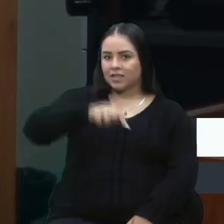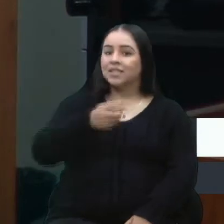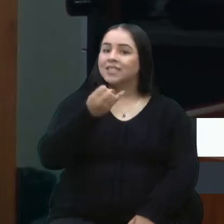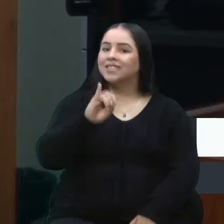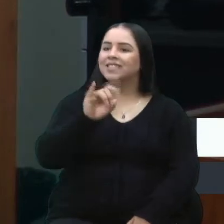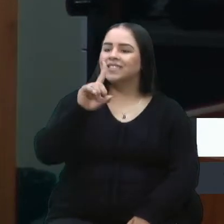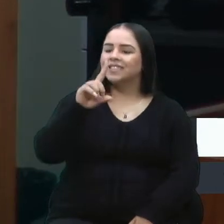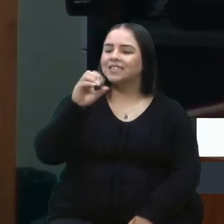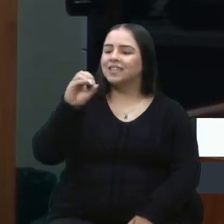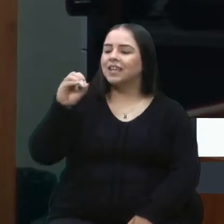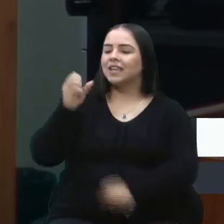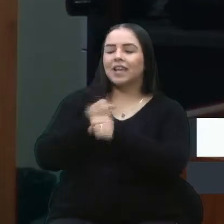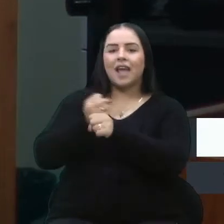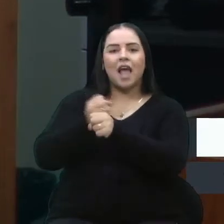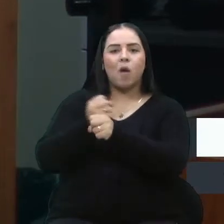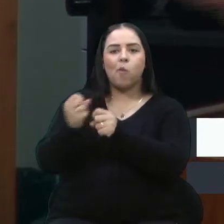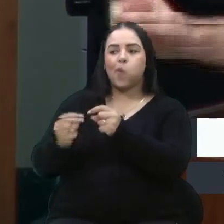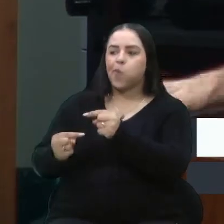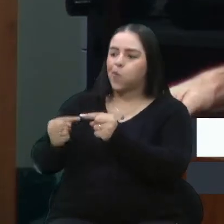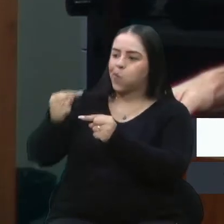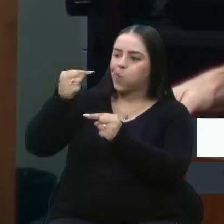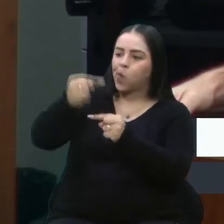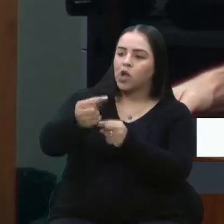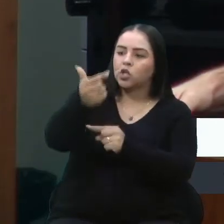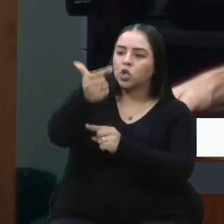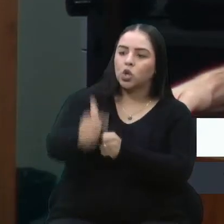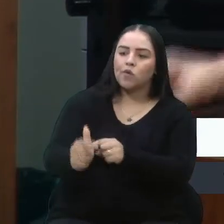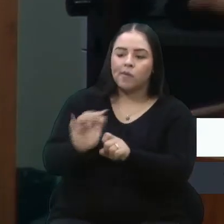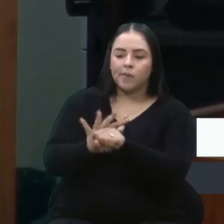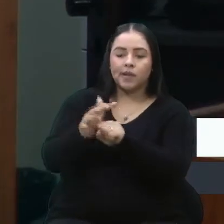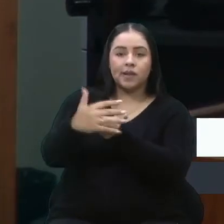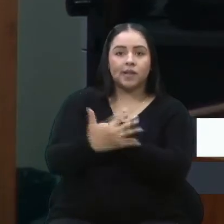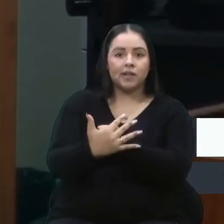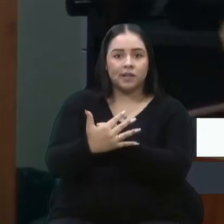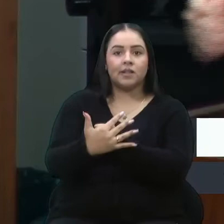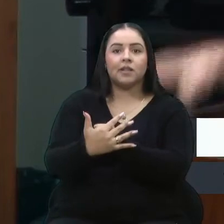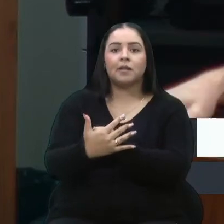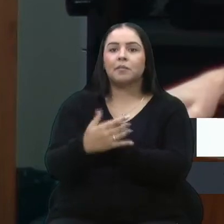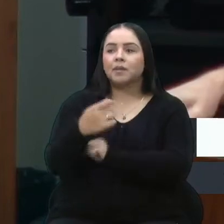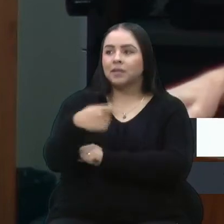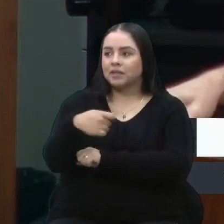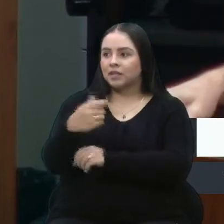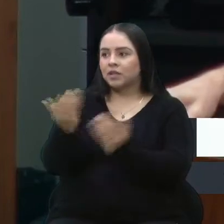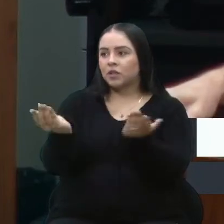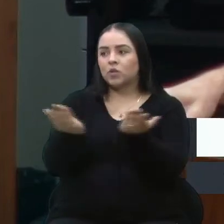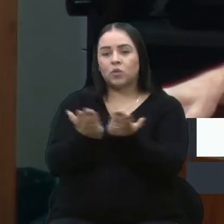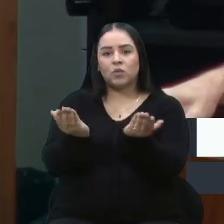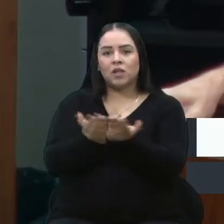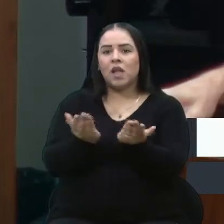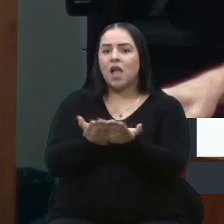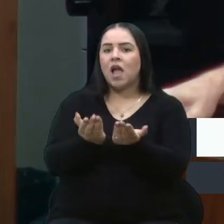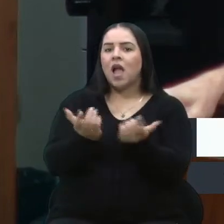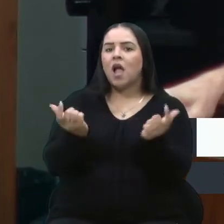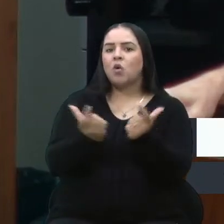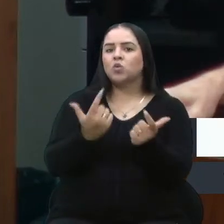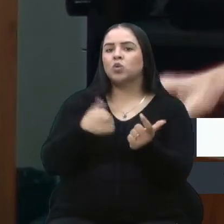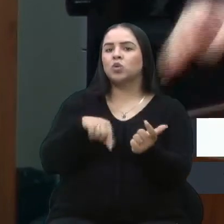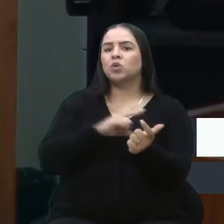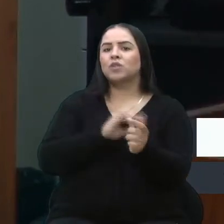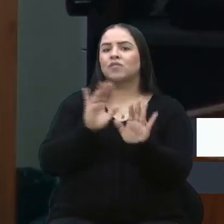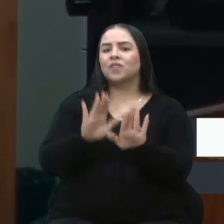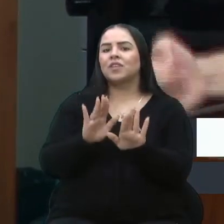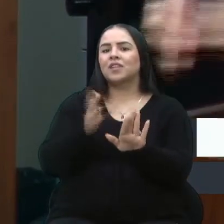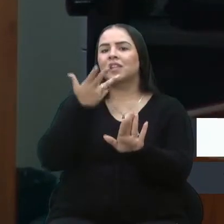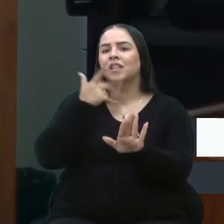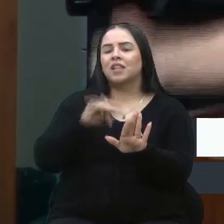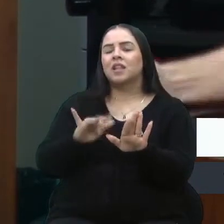daqui 100 anos houver uma nova pandemia que seja estudado essa pão de Nós deixamos nossas crianças a